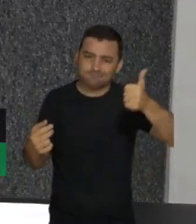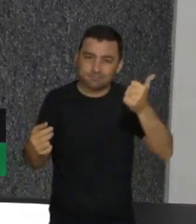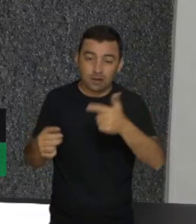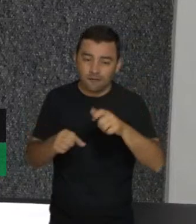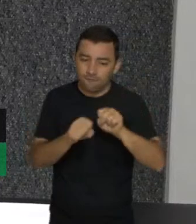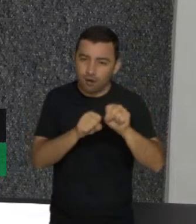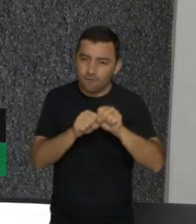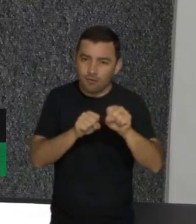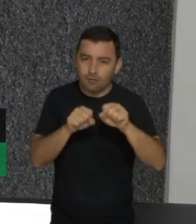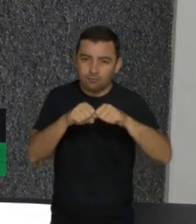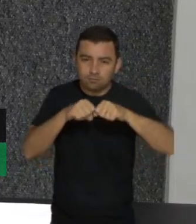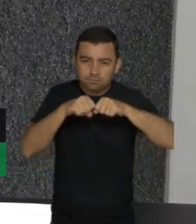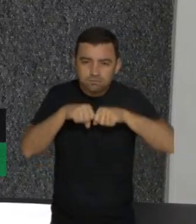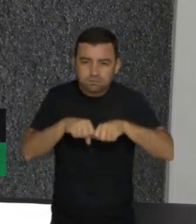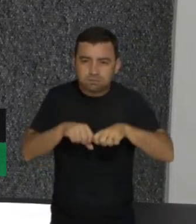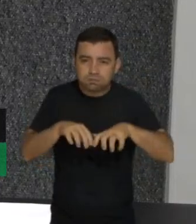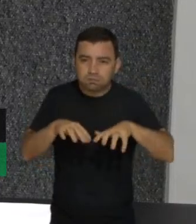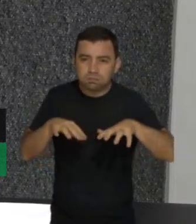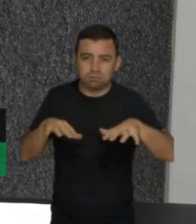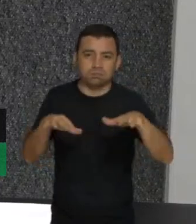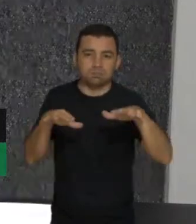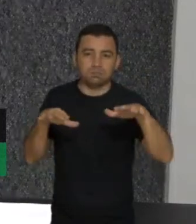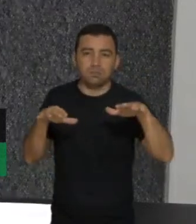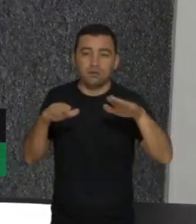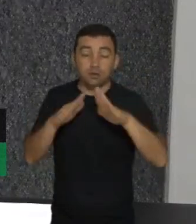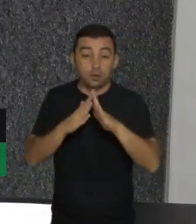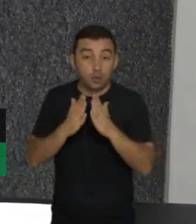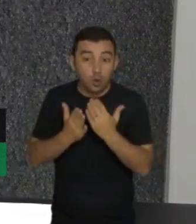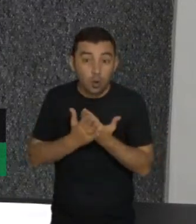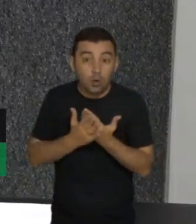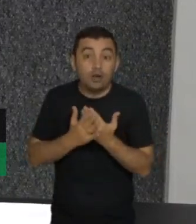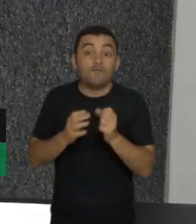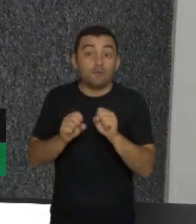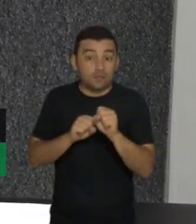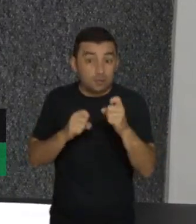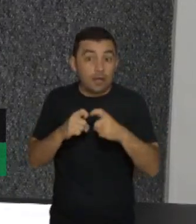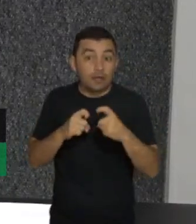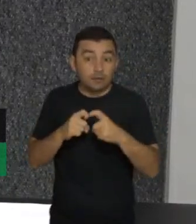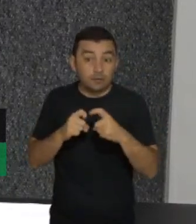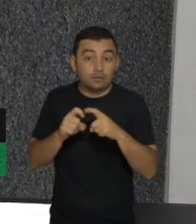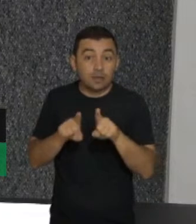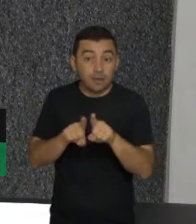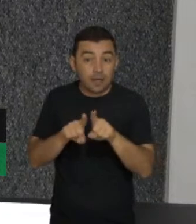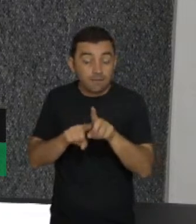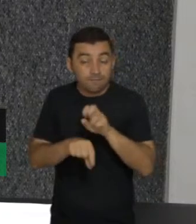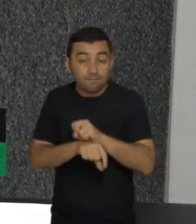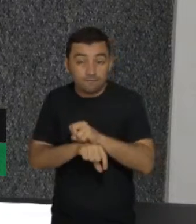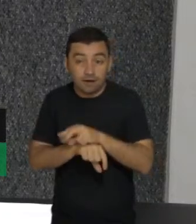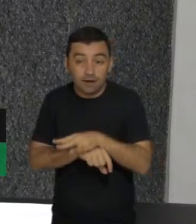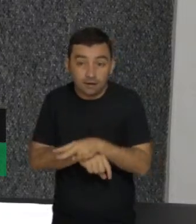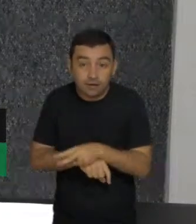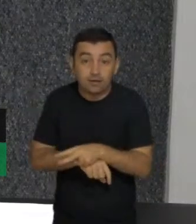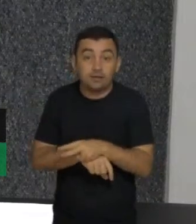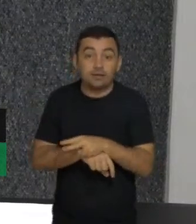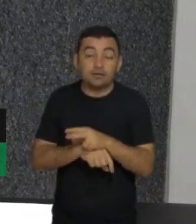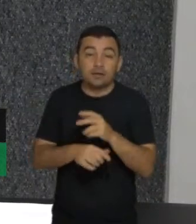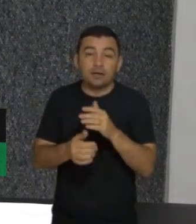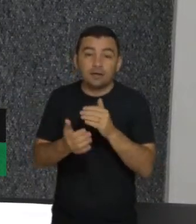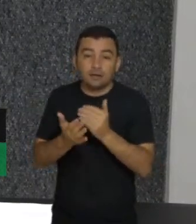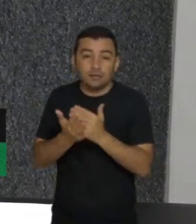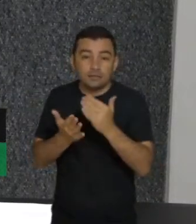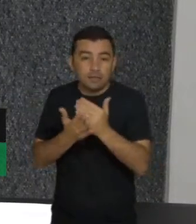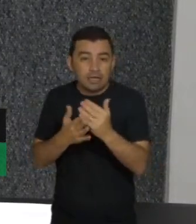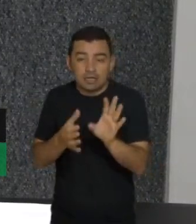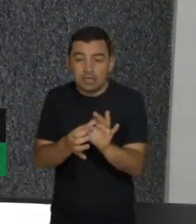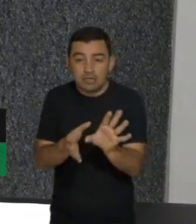proliferem tanto as escolas de Formação médica e as vagas que estão sendo colocadas à